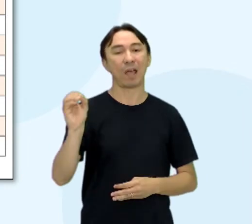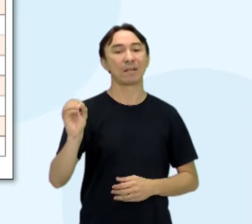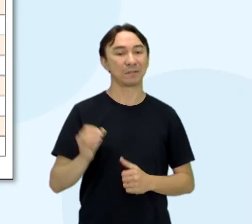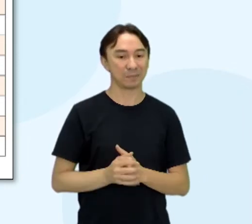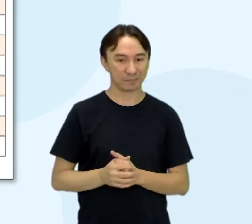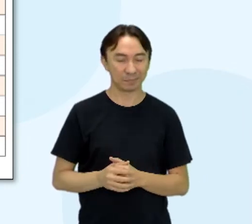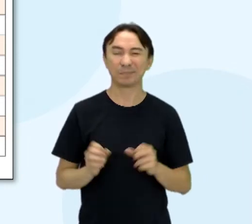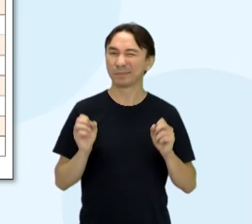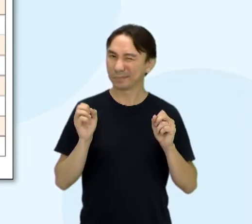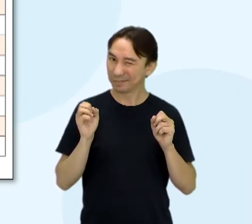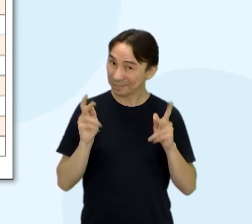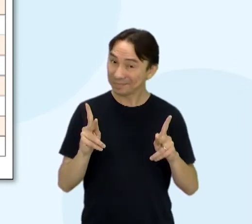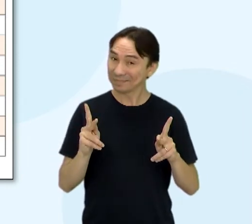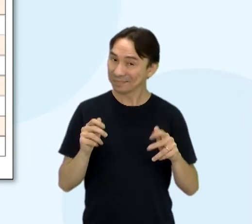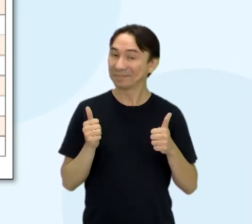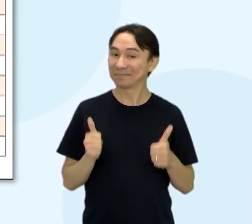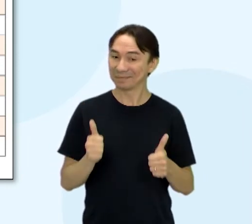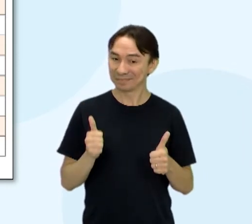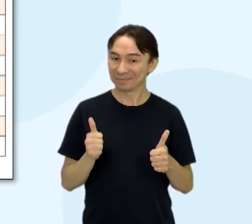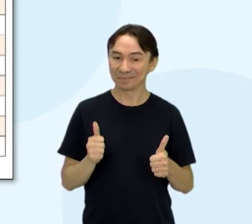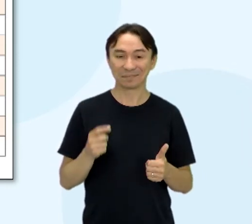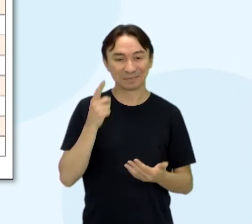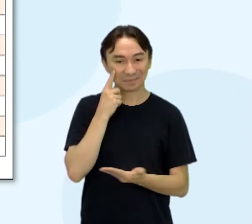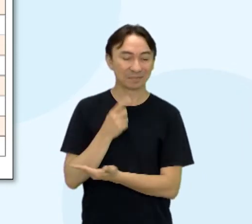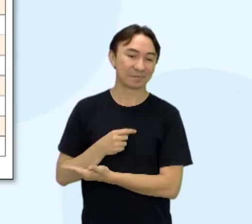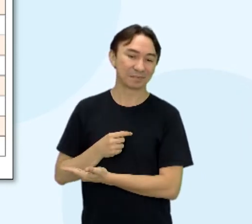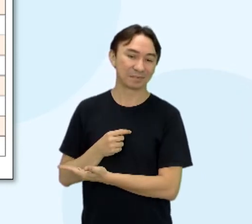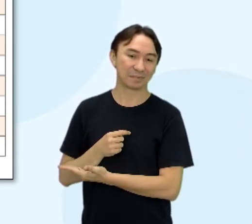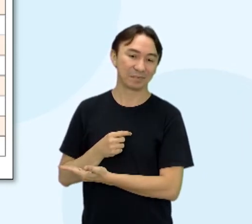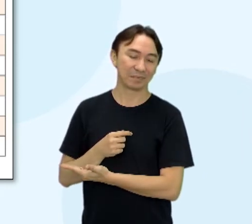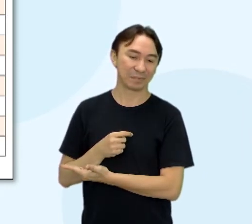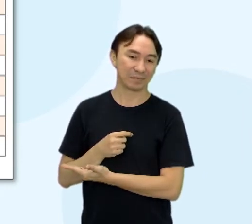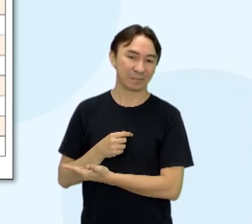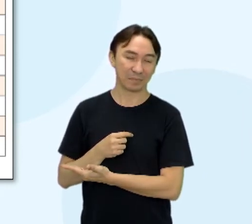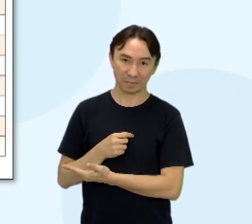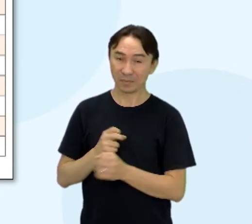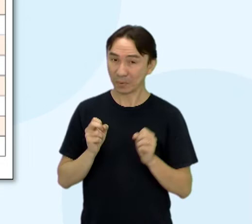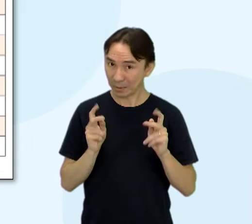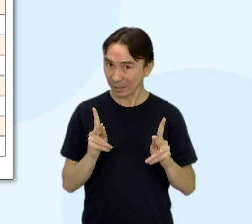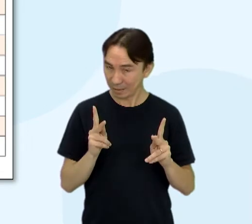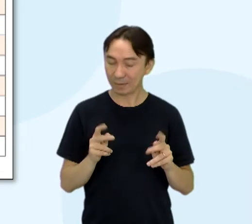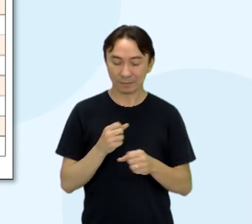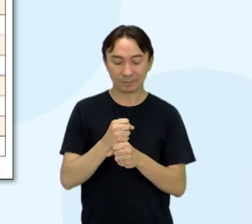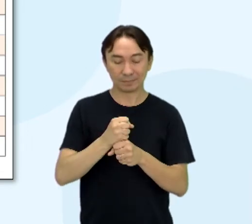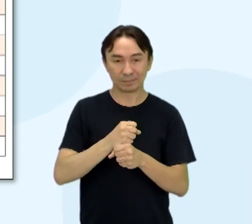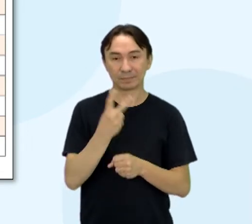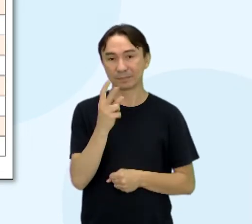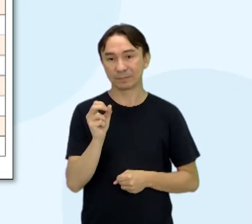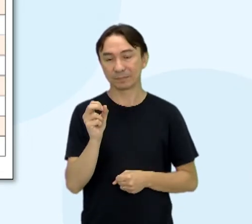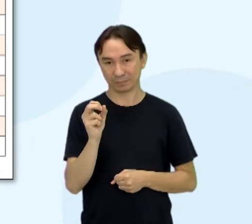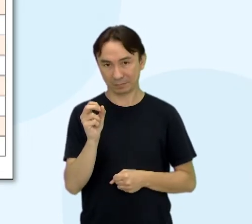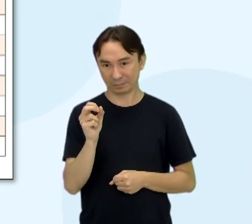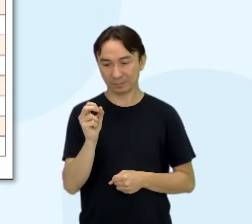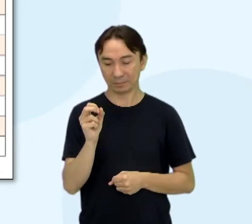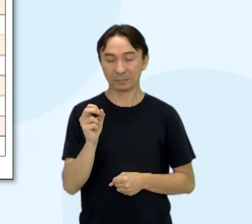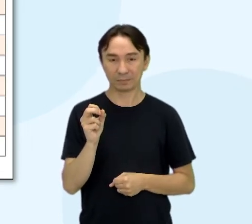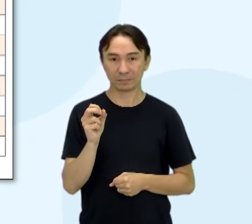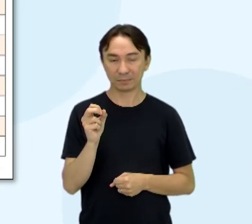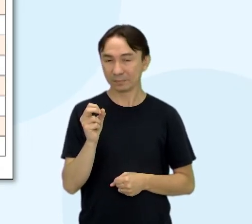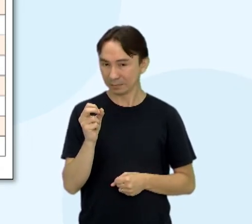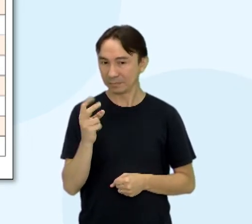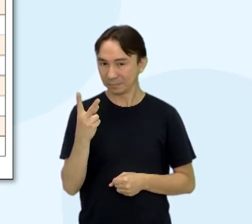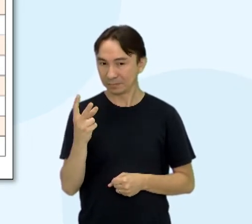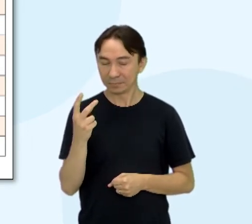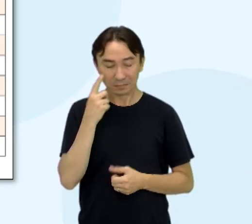até 2019, tá? E não de 2010 até 2020. Tudo bem? Então, tá aqui, ó, para 2010